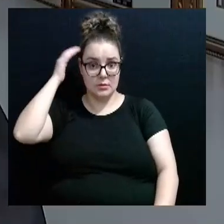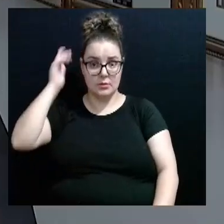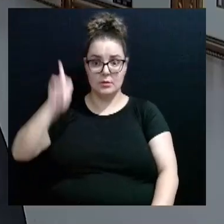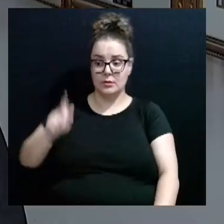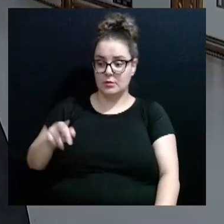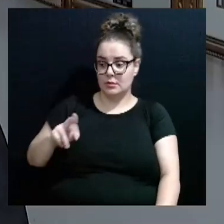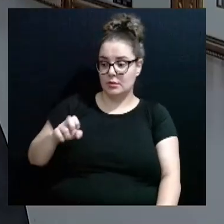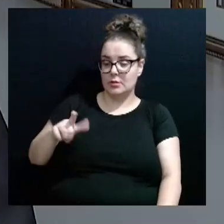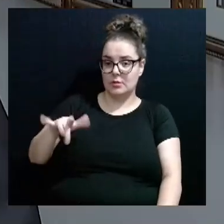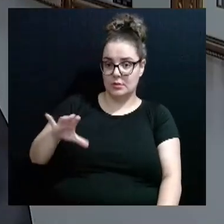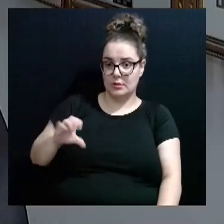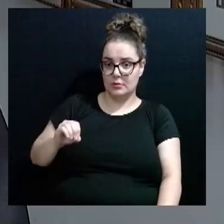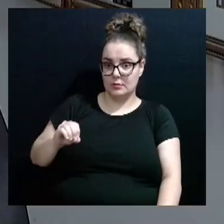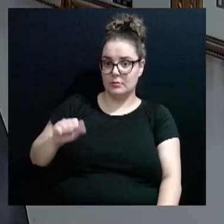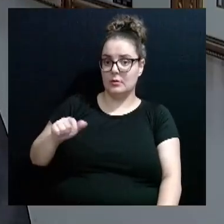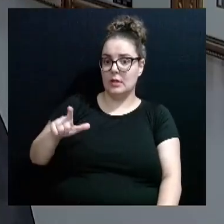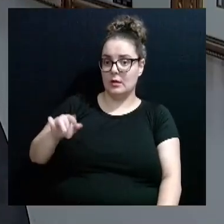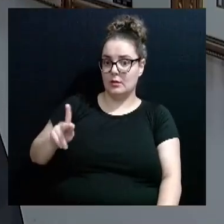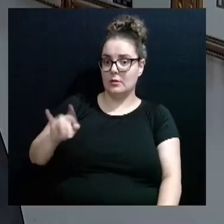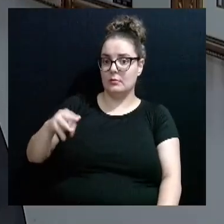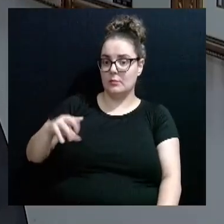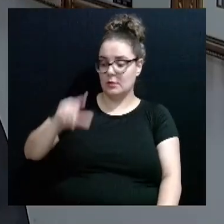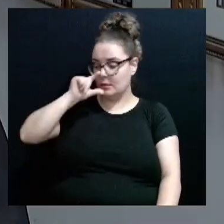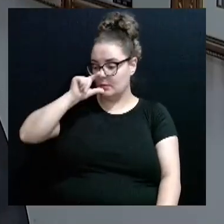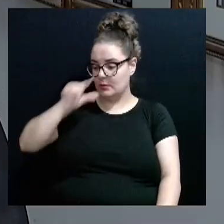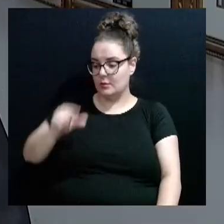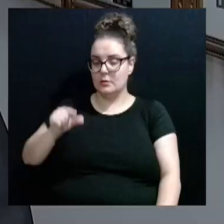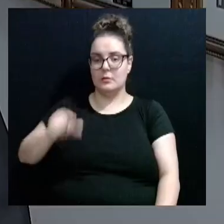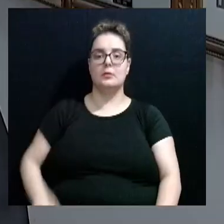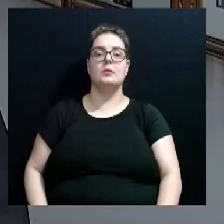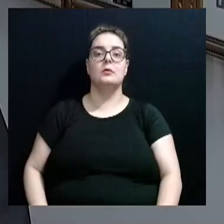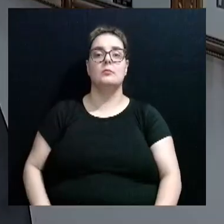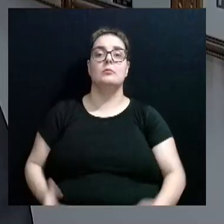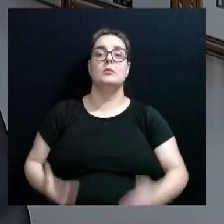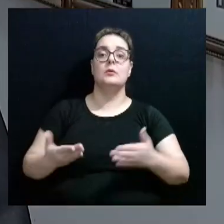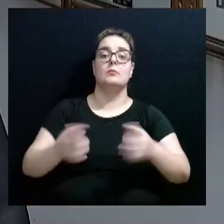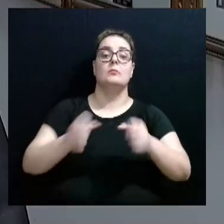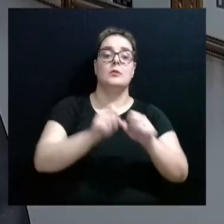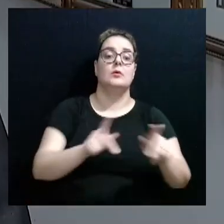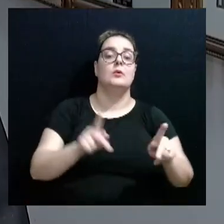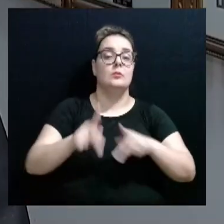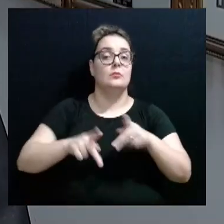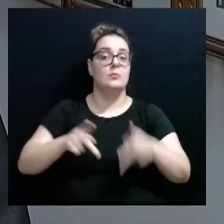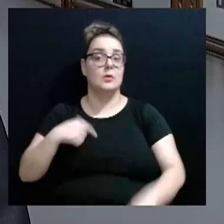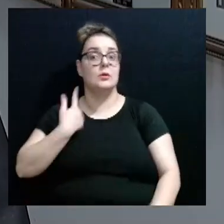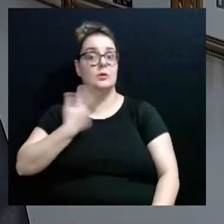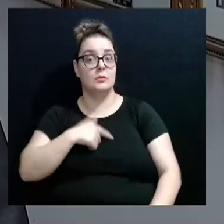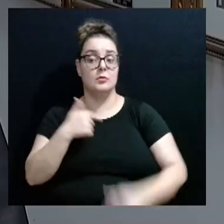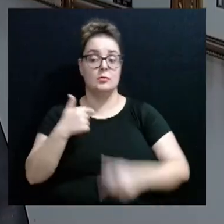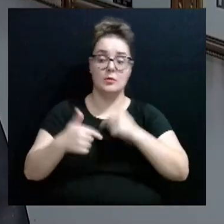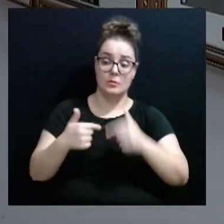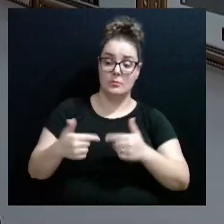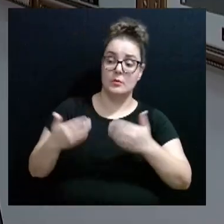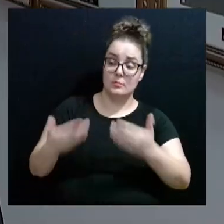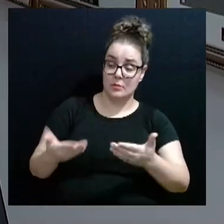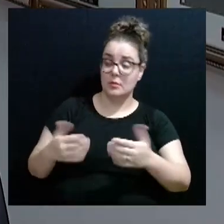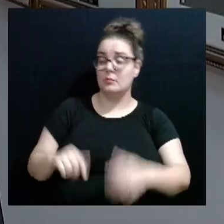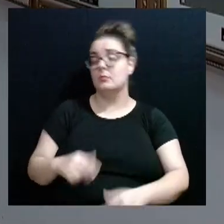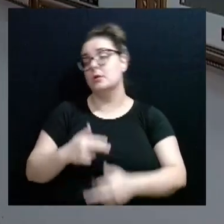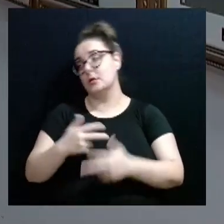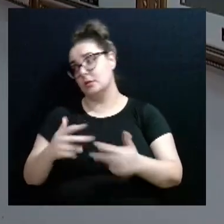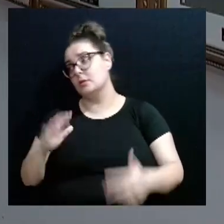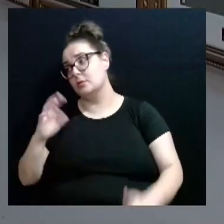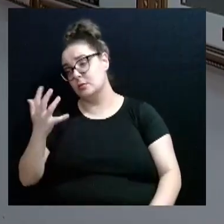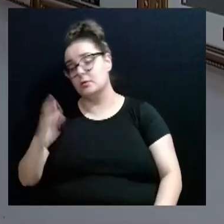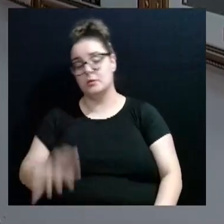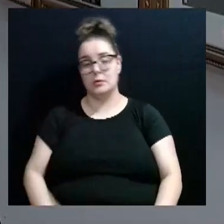microempreendedor aqui uma linha de crédito específica para um shopping popular. Então a gente tem trabalhado nesse quesito aí para que as coisas aconteçam. A gente tem que dar